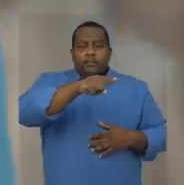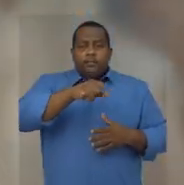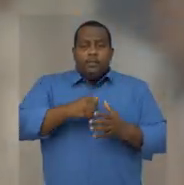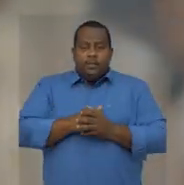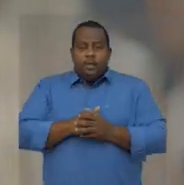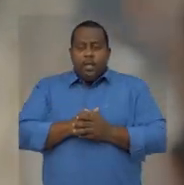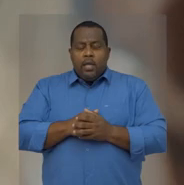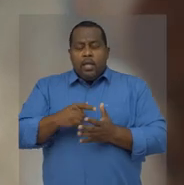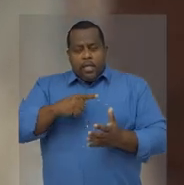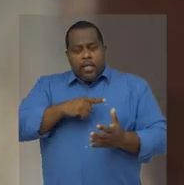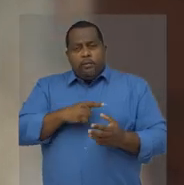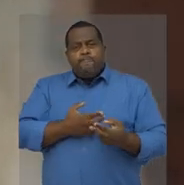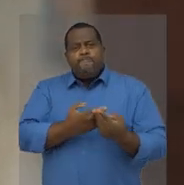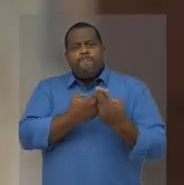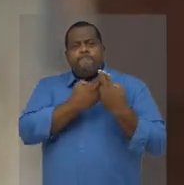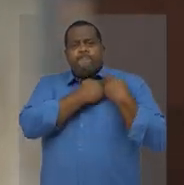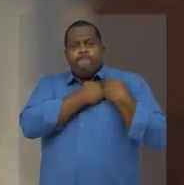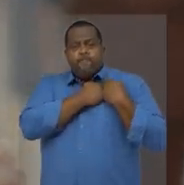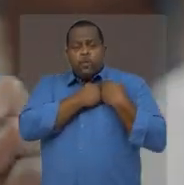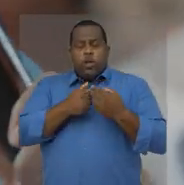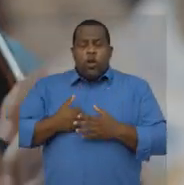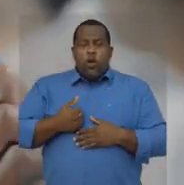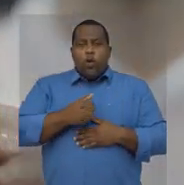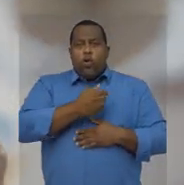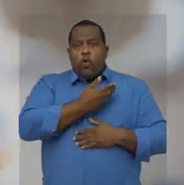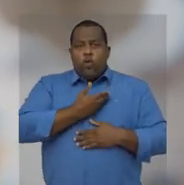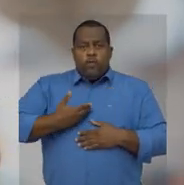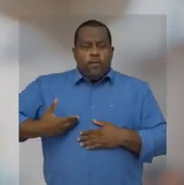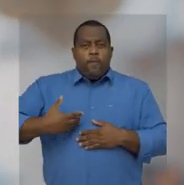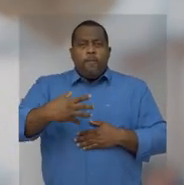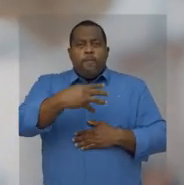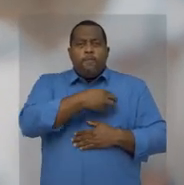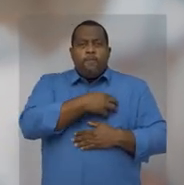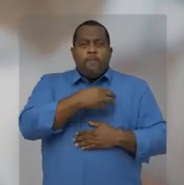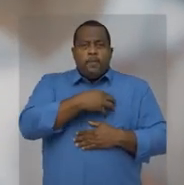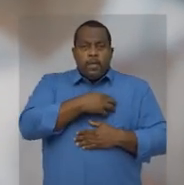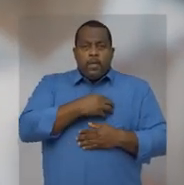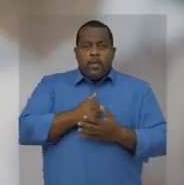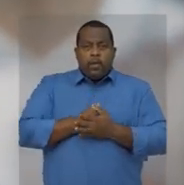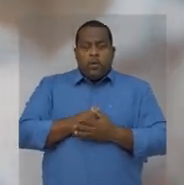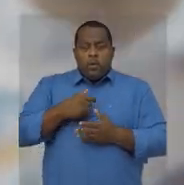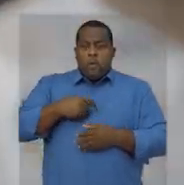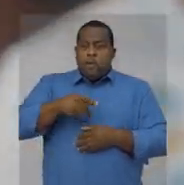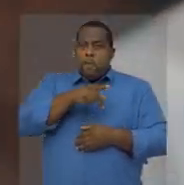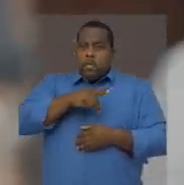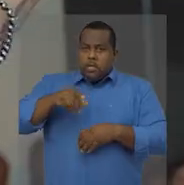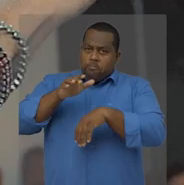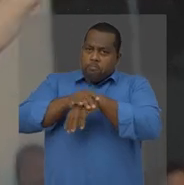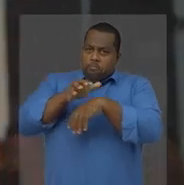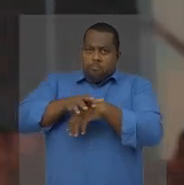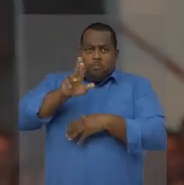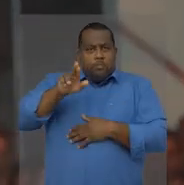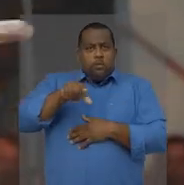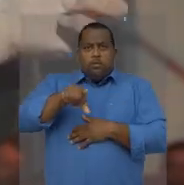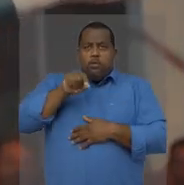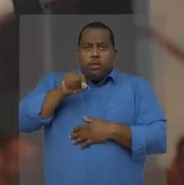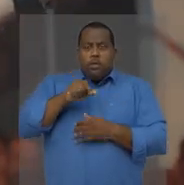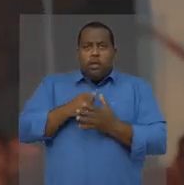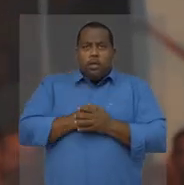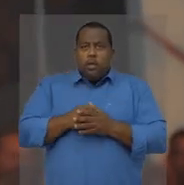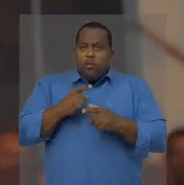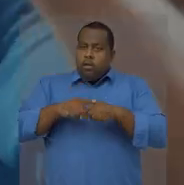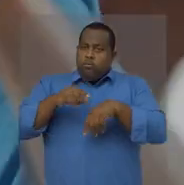vocês que têm o compromisso de governar a Bahia com o presidente que vocês